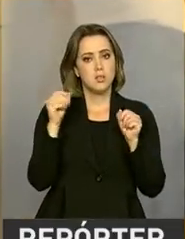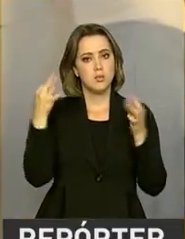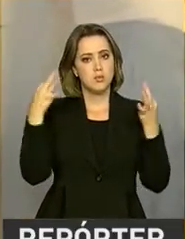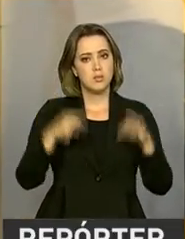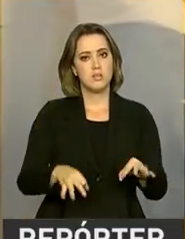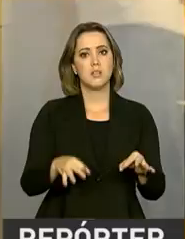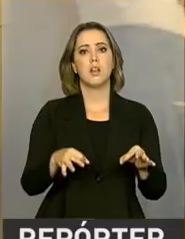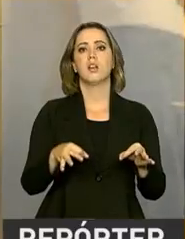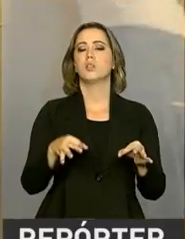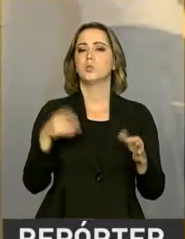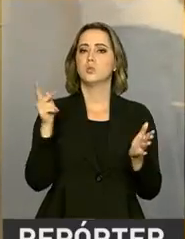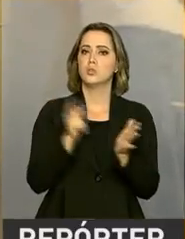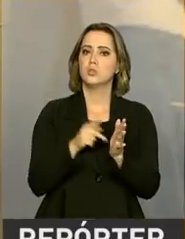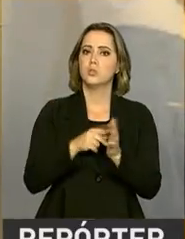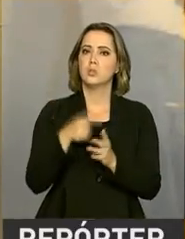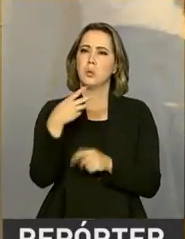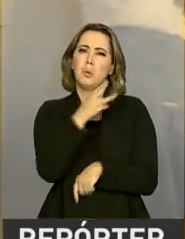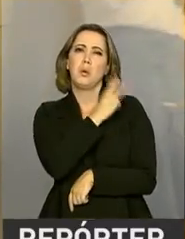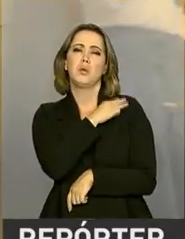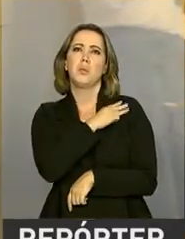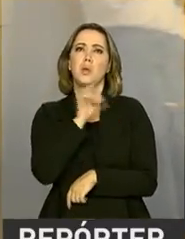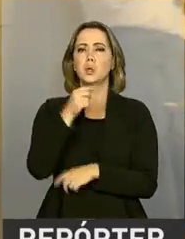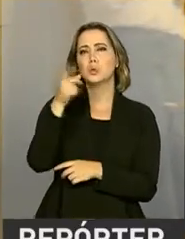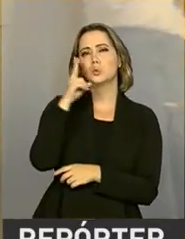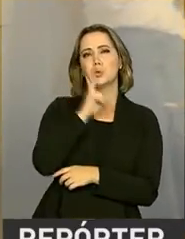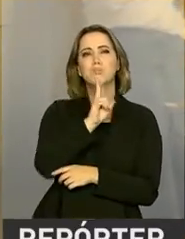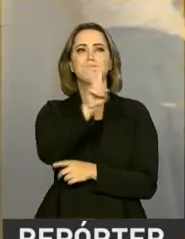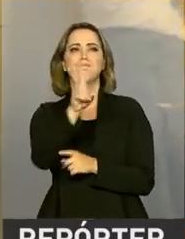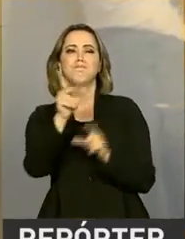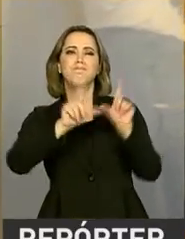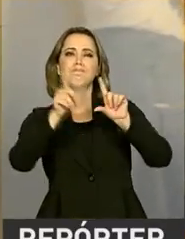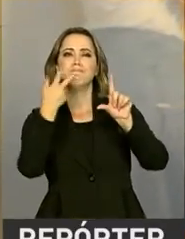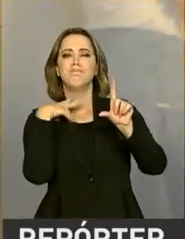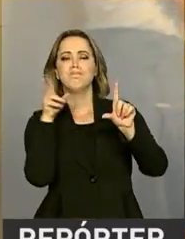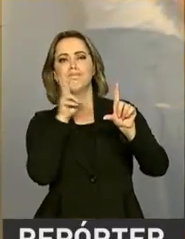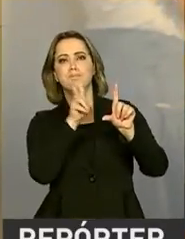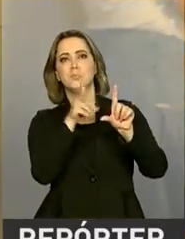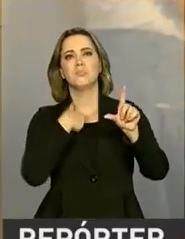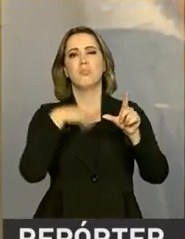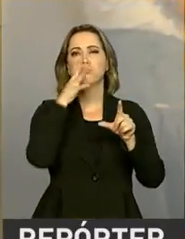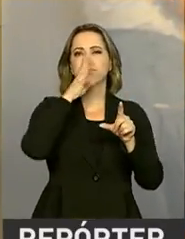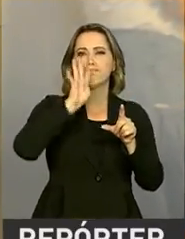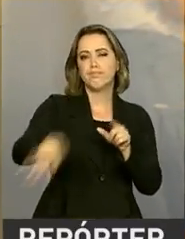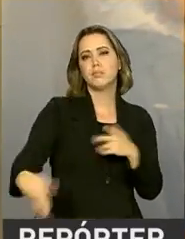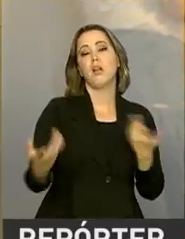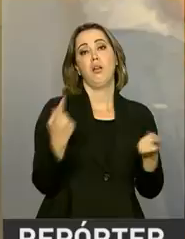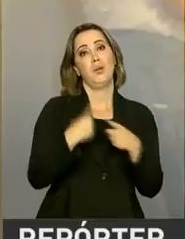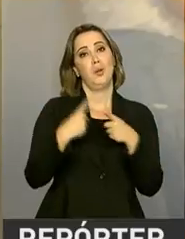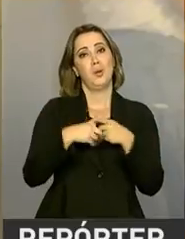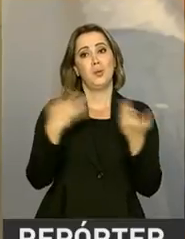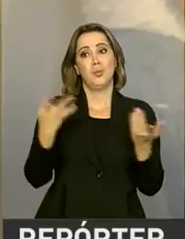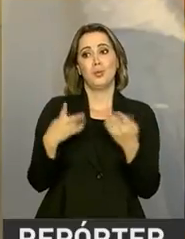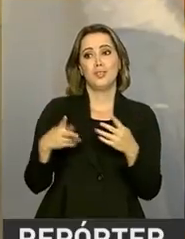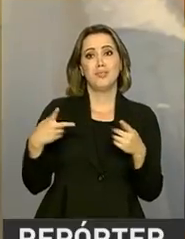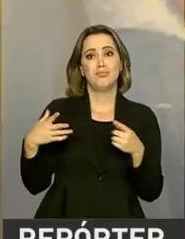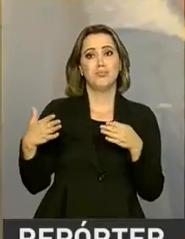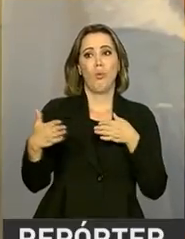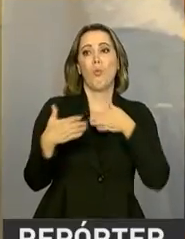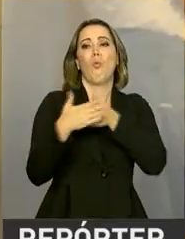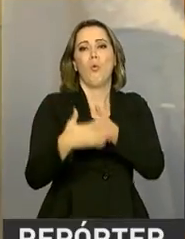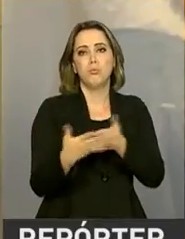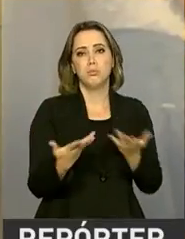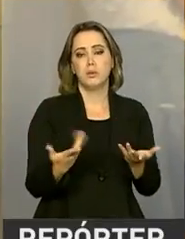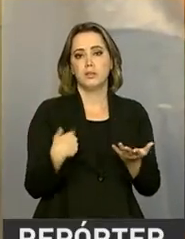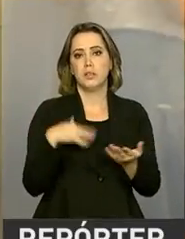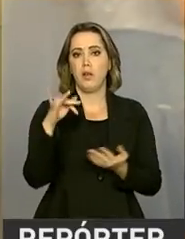ali no quadro, com contas, e aí muitos alunos estão desinteressados porque já cria esse bloqueio, né, com a física.